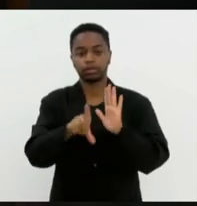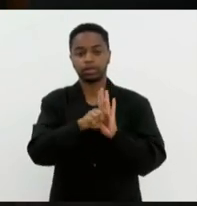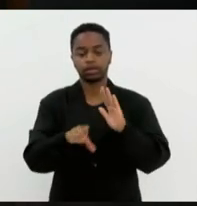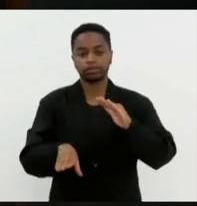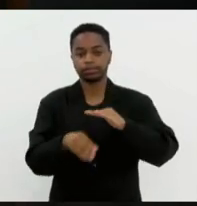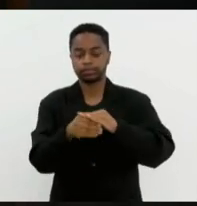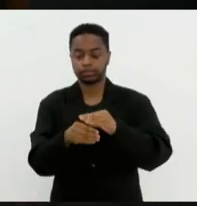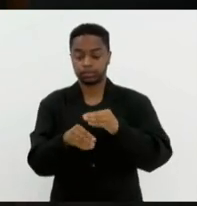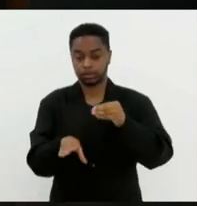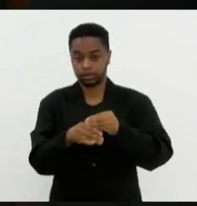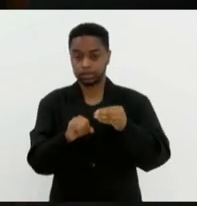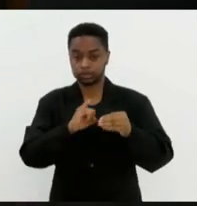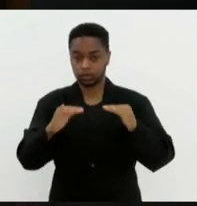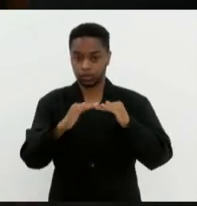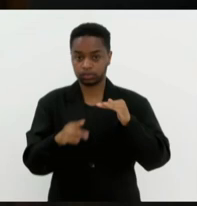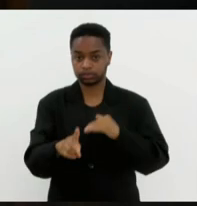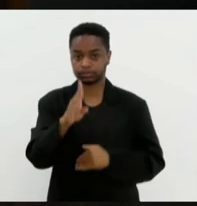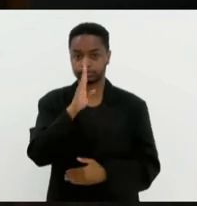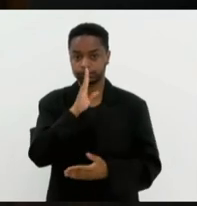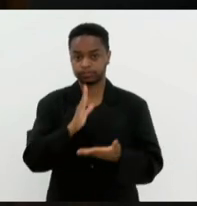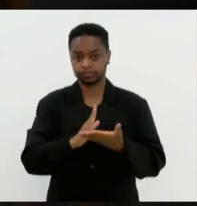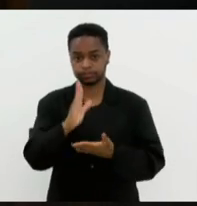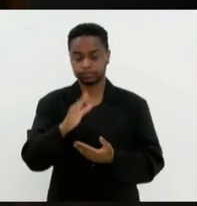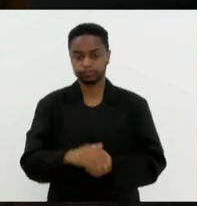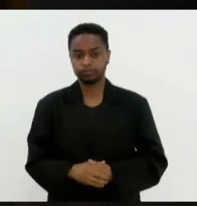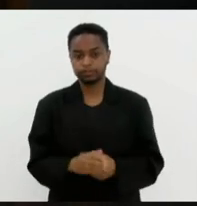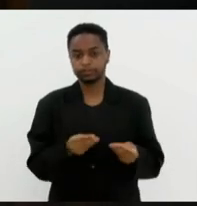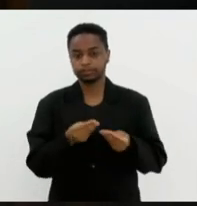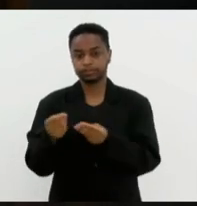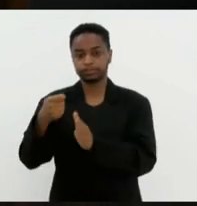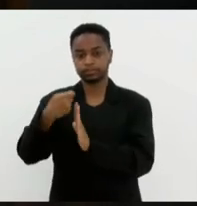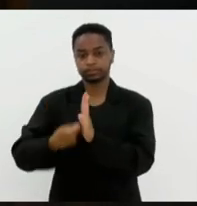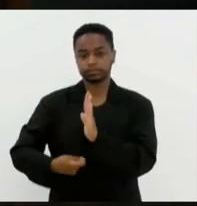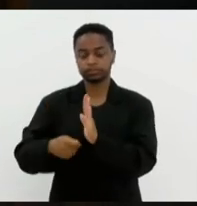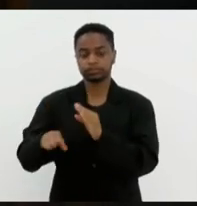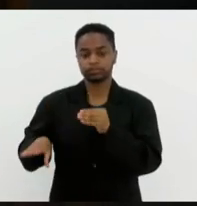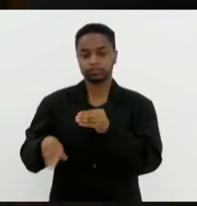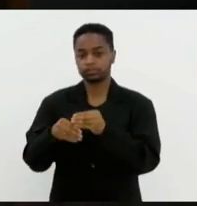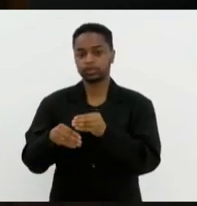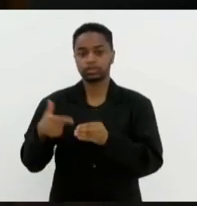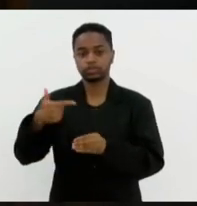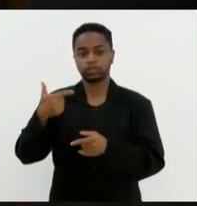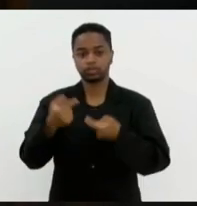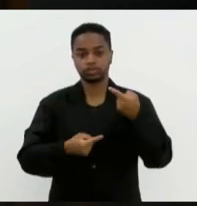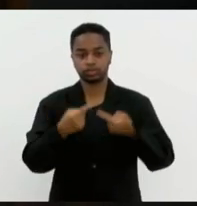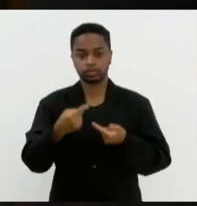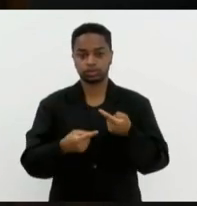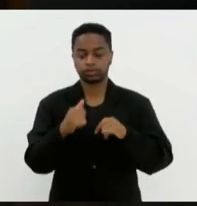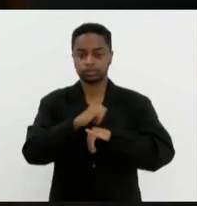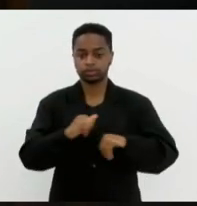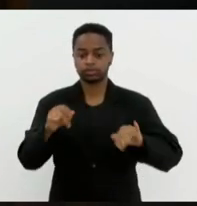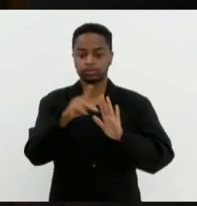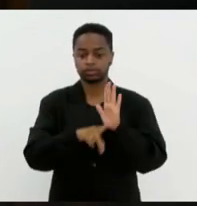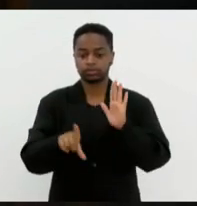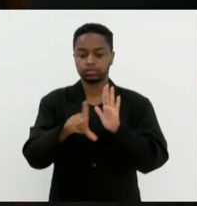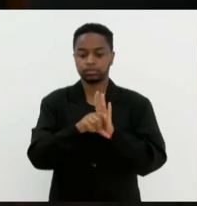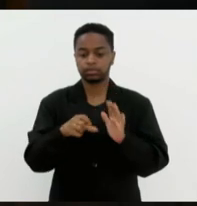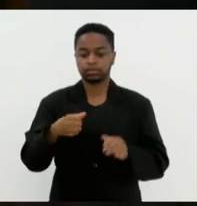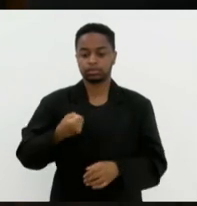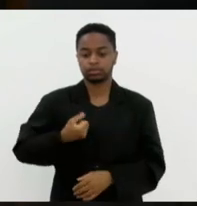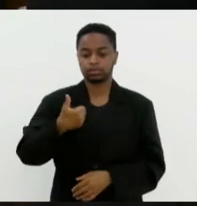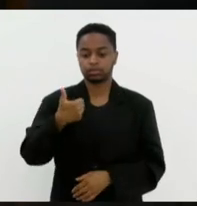emendado. Senhores que aprovam, permaneçam como estão. Aprovado. Vai a redação do vencido para a segunda discussão. Anuncio o projeto de lei